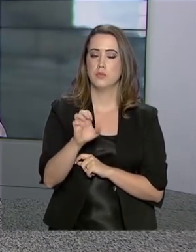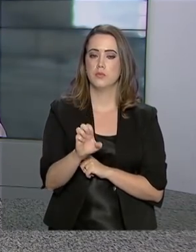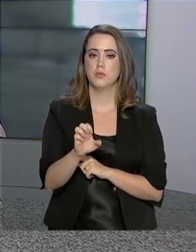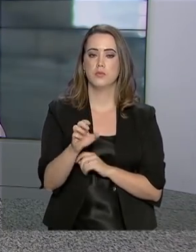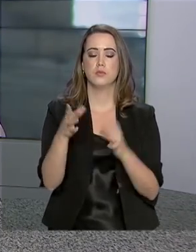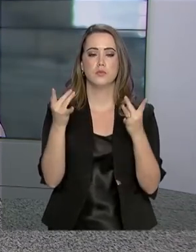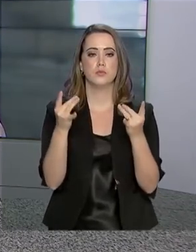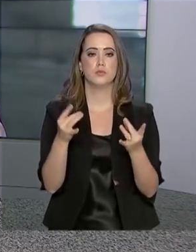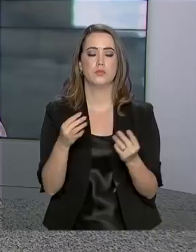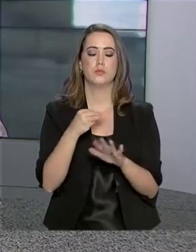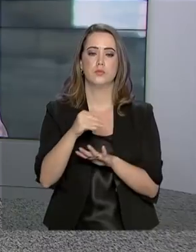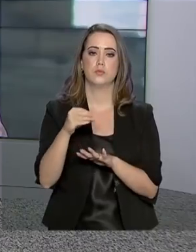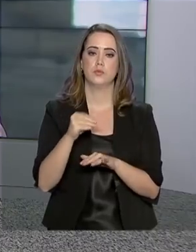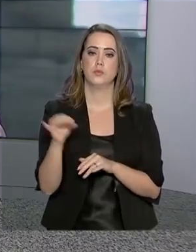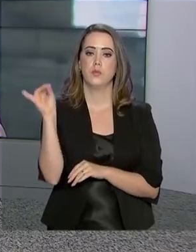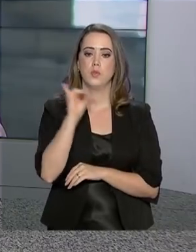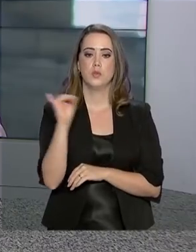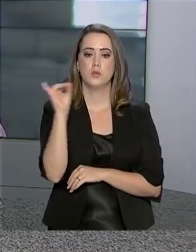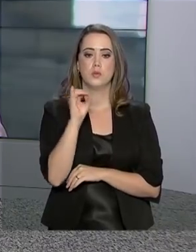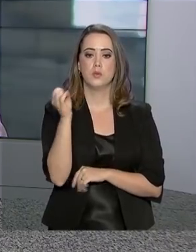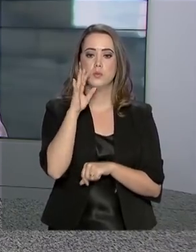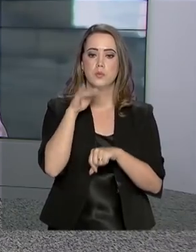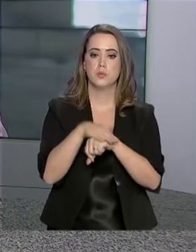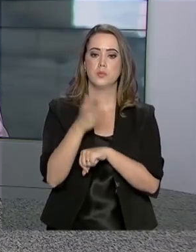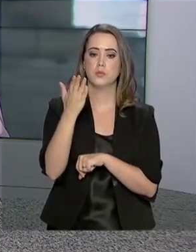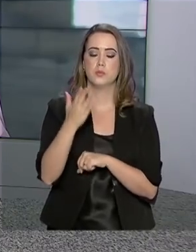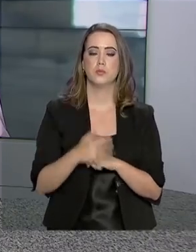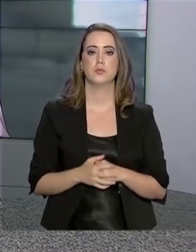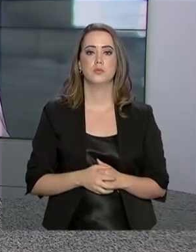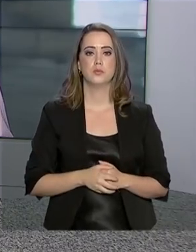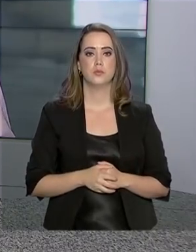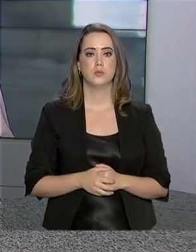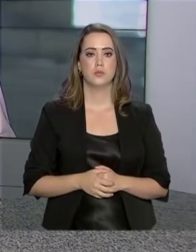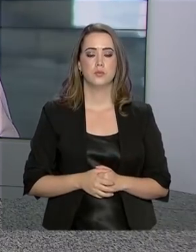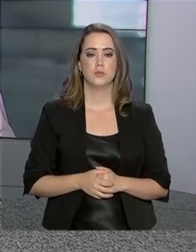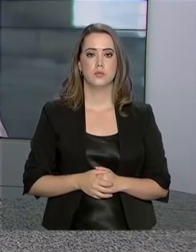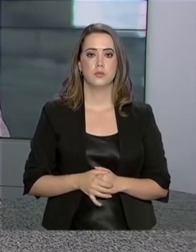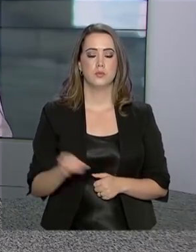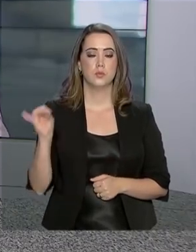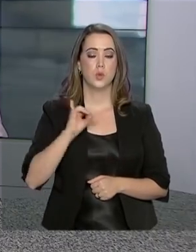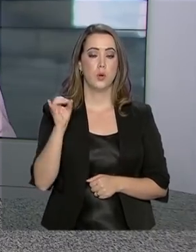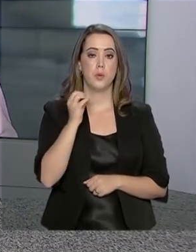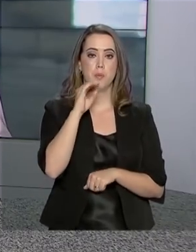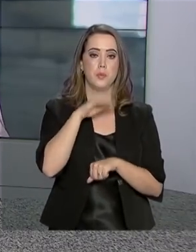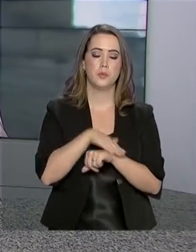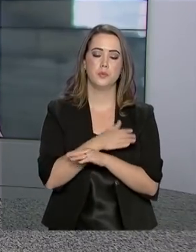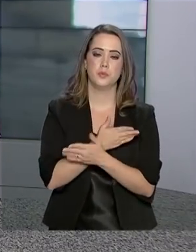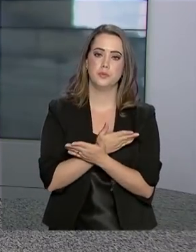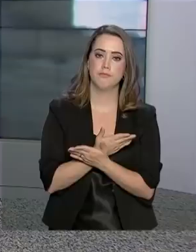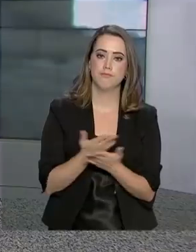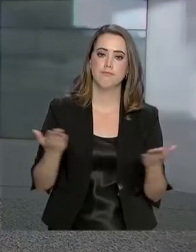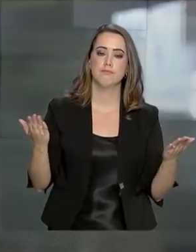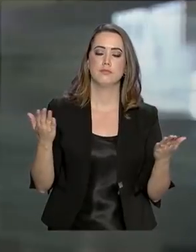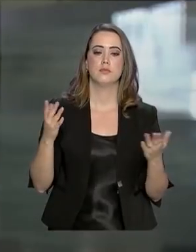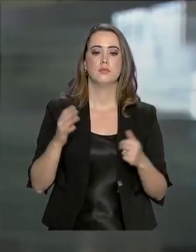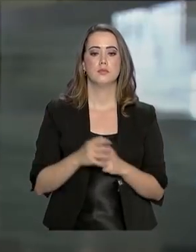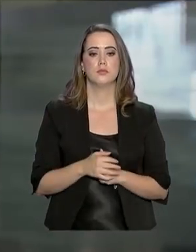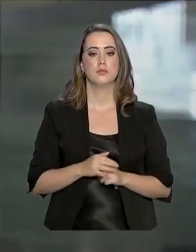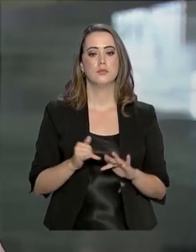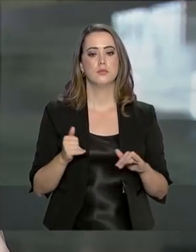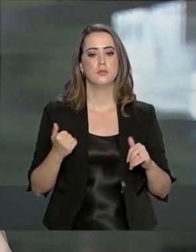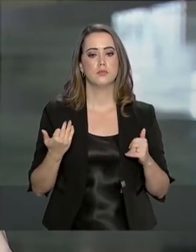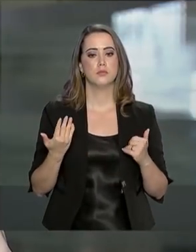popov tem as informações Olá Daniele Boa noite Oi Alessandra boa noite para você boa noite a todos